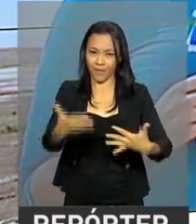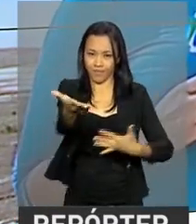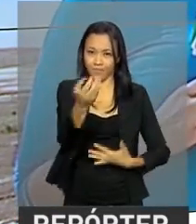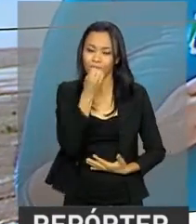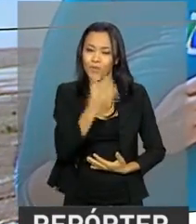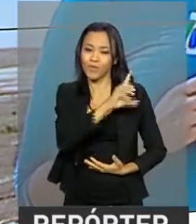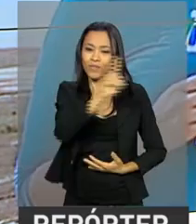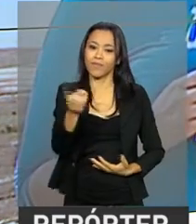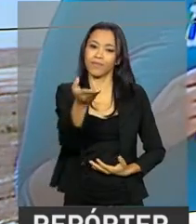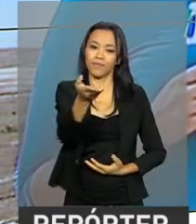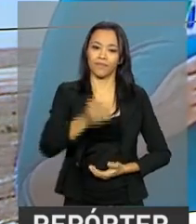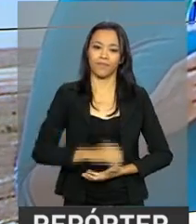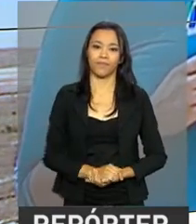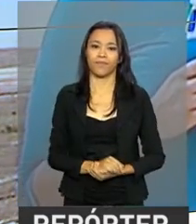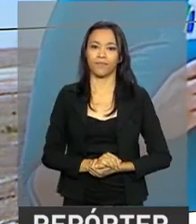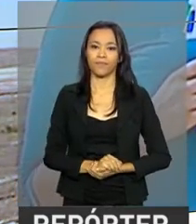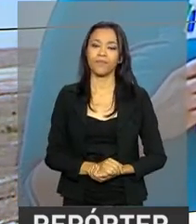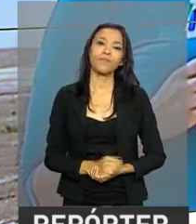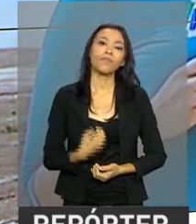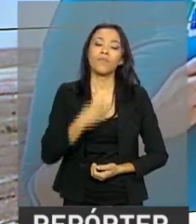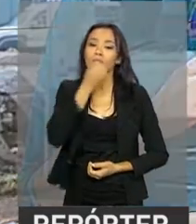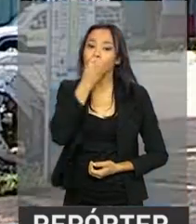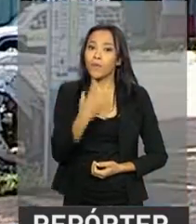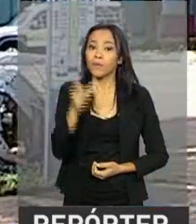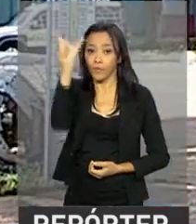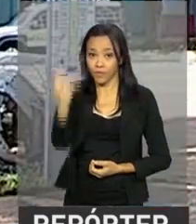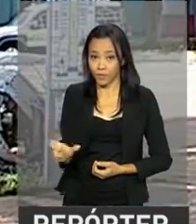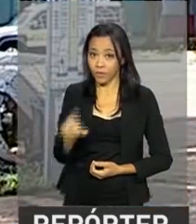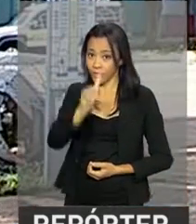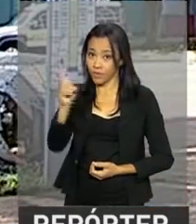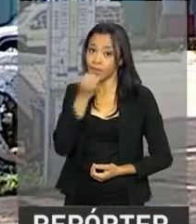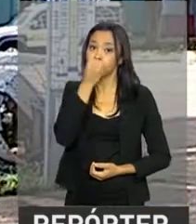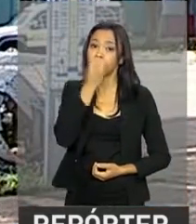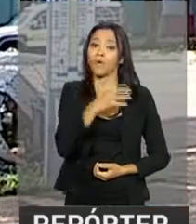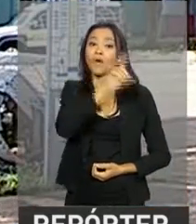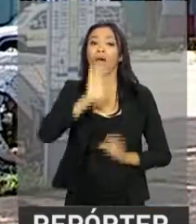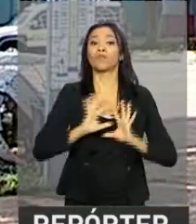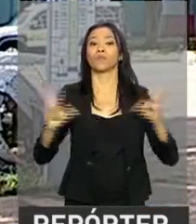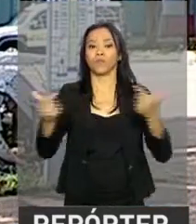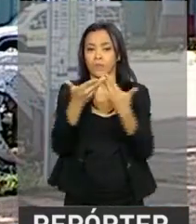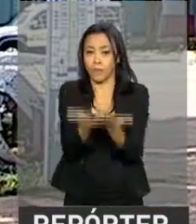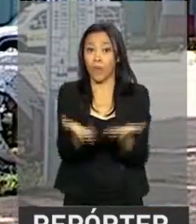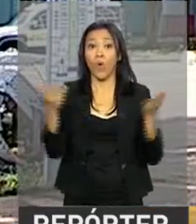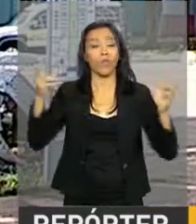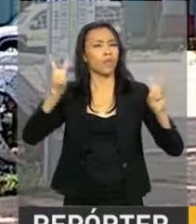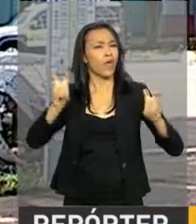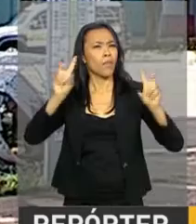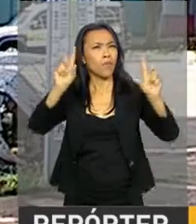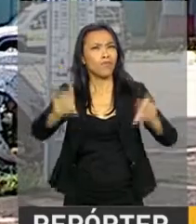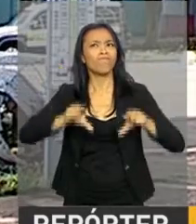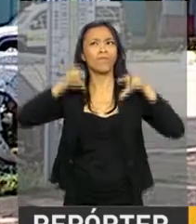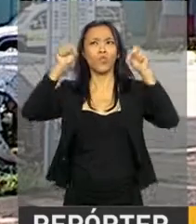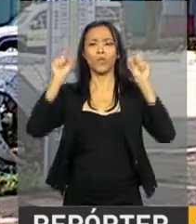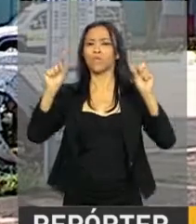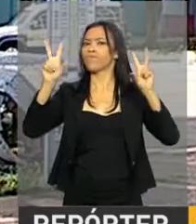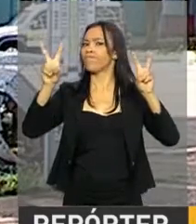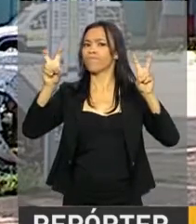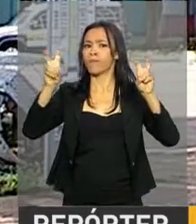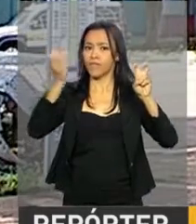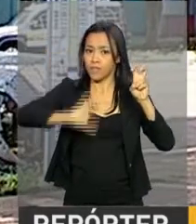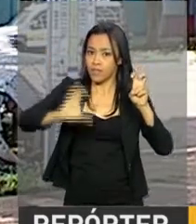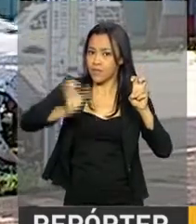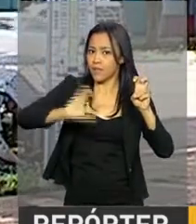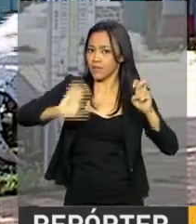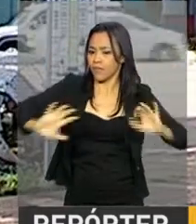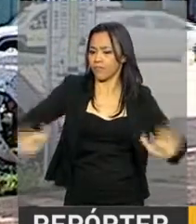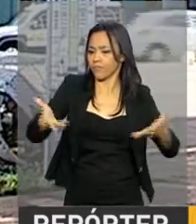dia. Bom dia, Leandro. Um bom dia a todos. O tema escolhido esse ano foi Ciência Alimentando